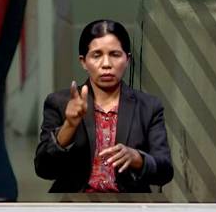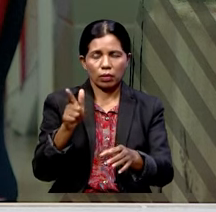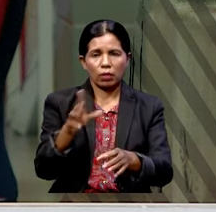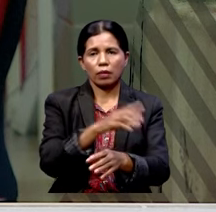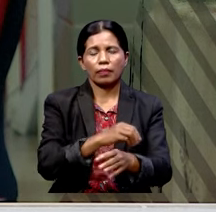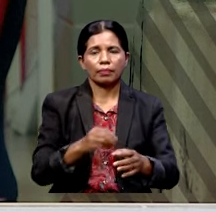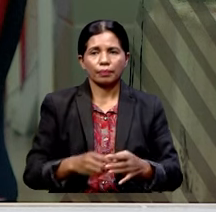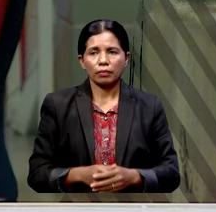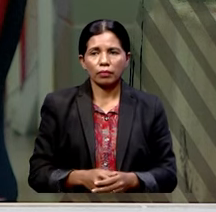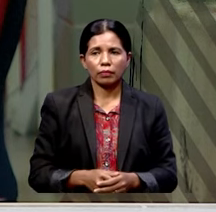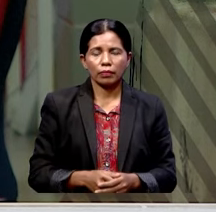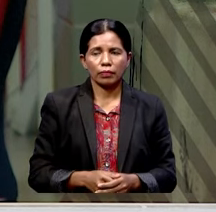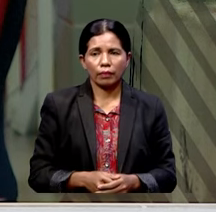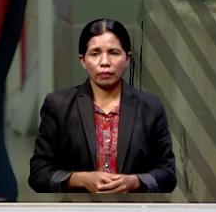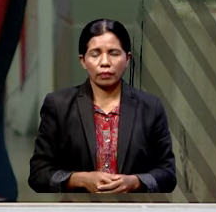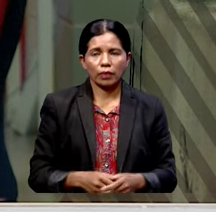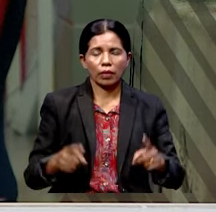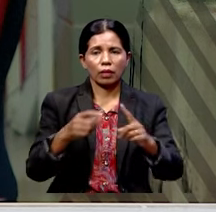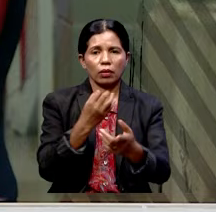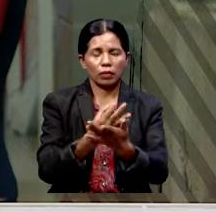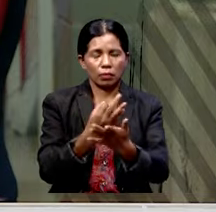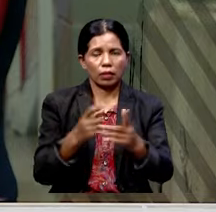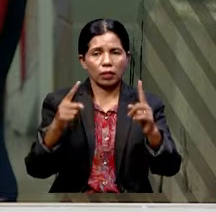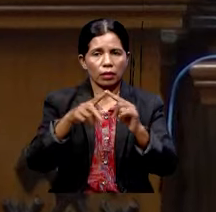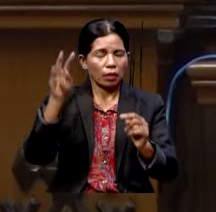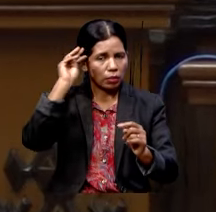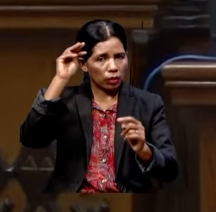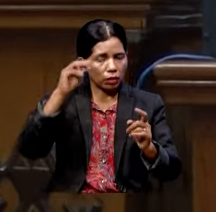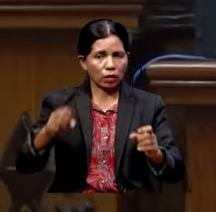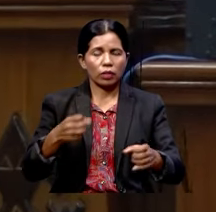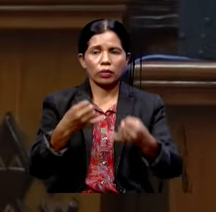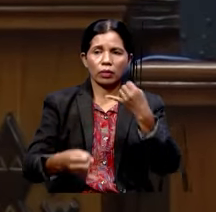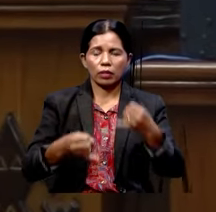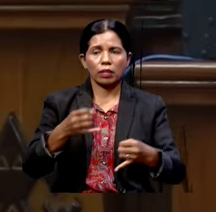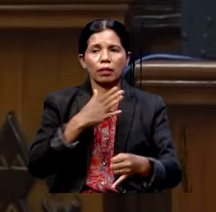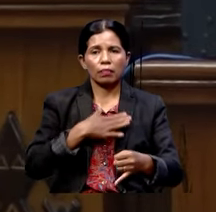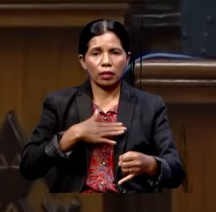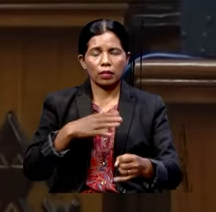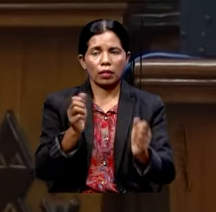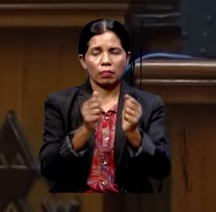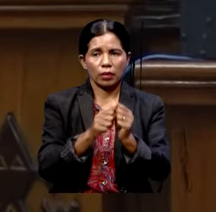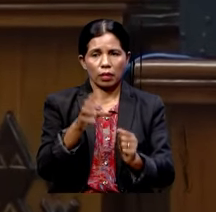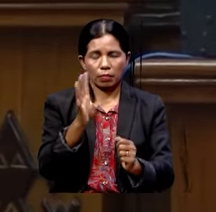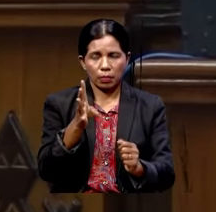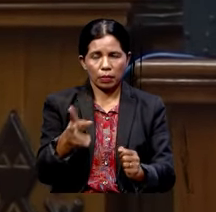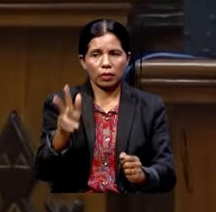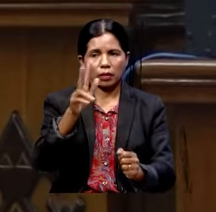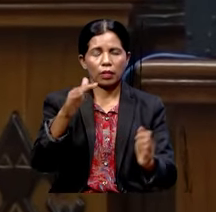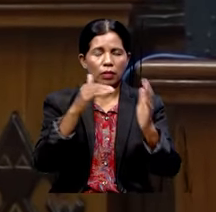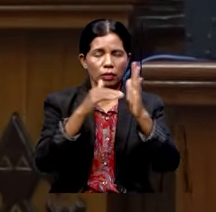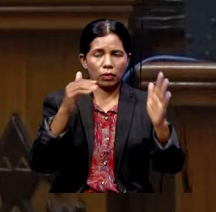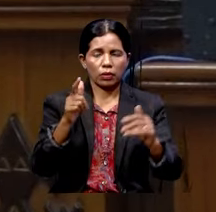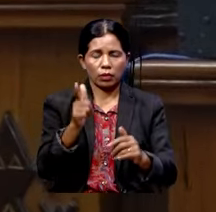abstenção ida. São para orçamento do Ministério da Justiça a favor 43, contra